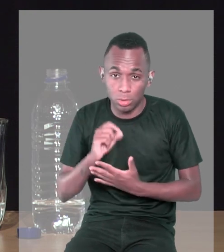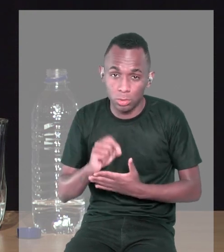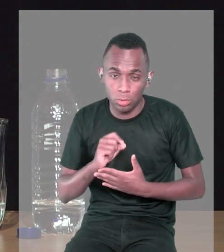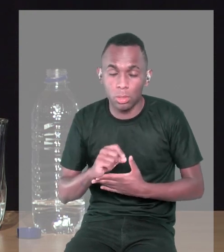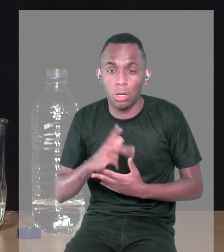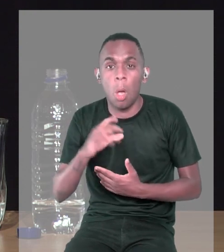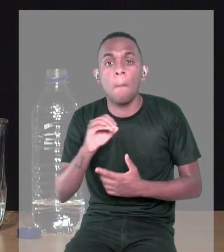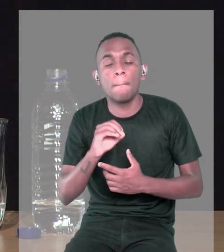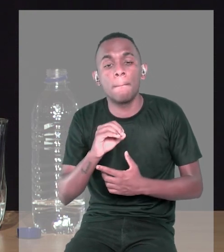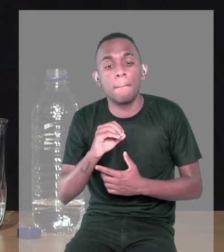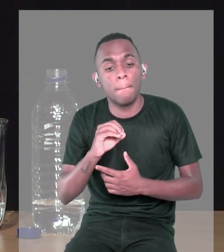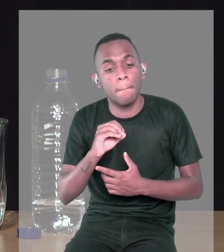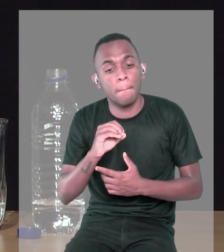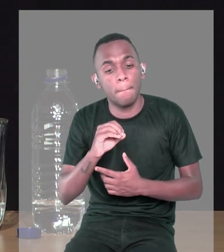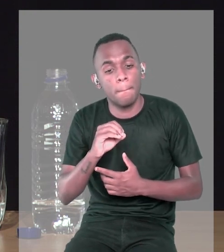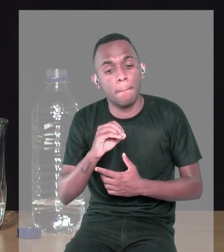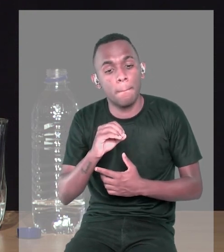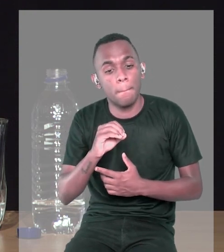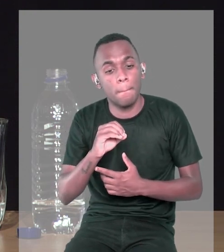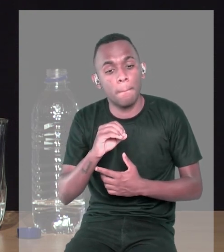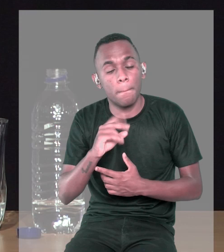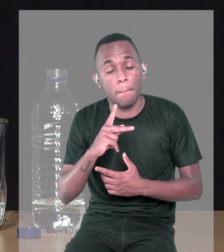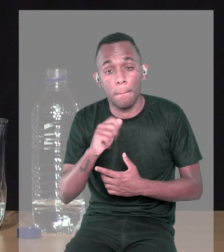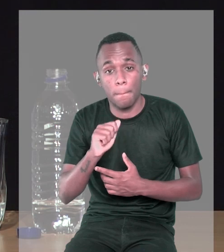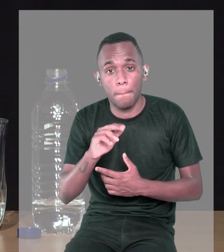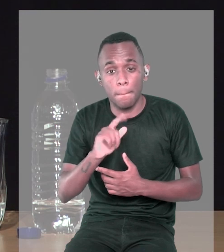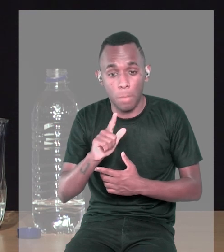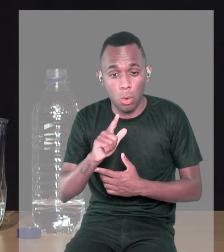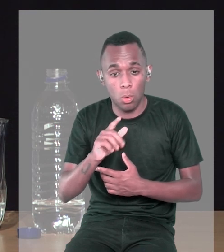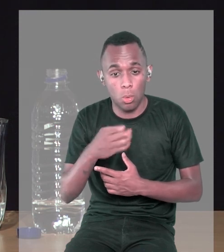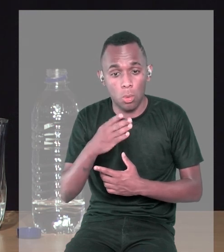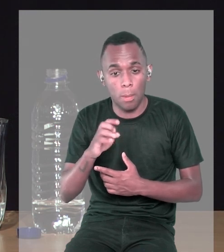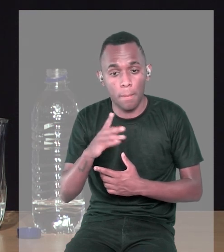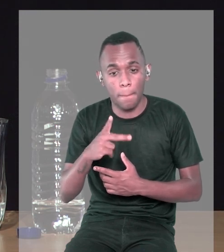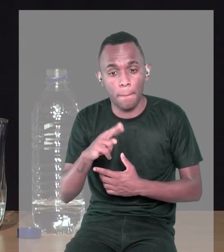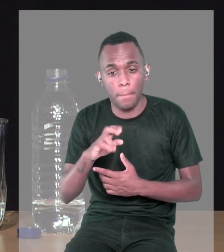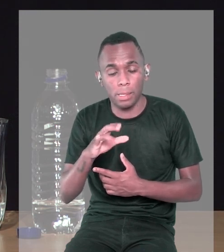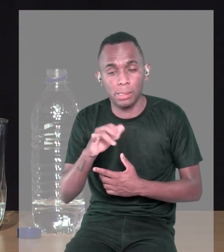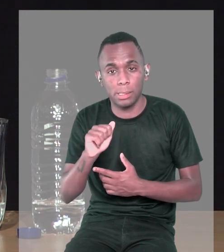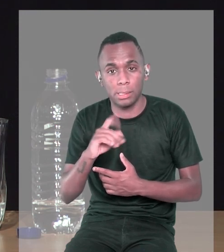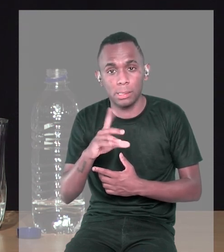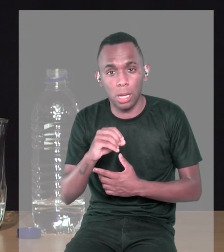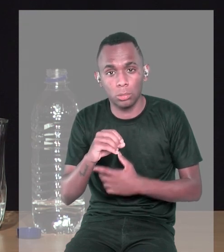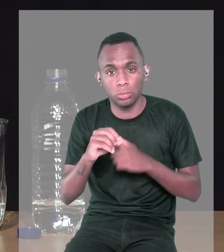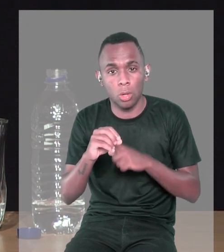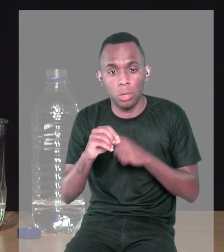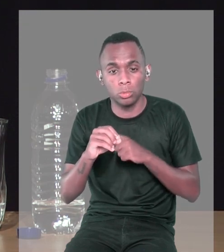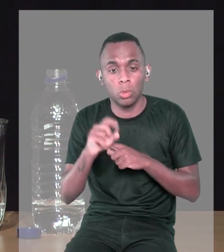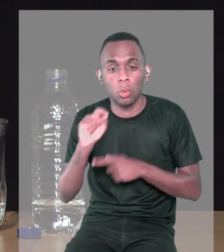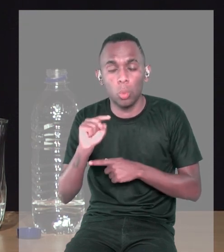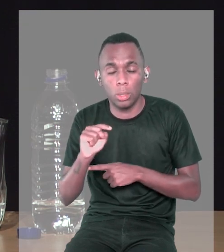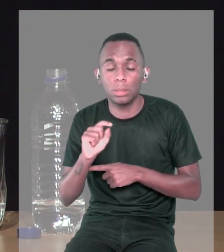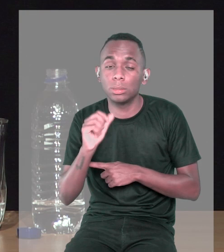não sabe, já que apareceu essa referência, né? O Paul B. Preciado, esse B é de Beatriz, o Paul Preciado é um homem trans,